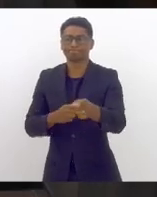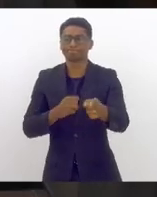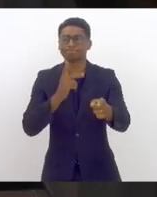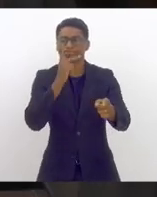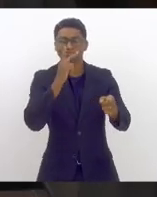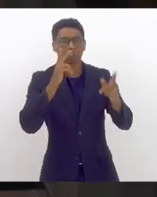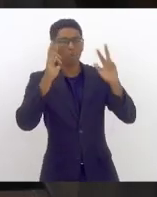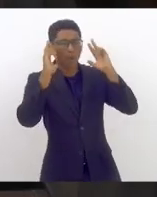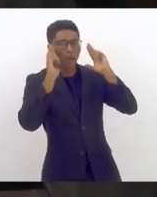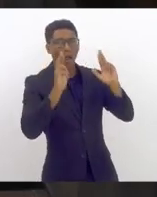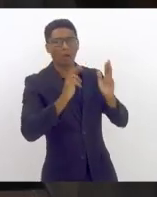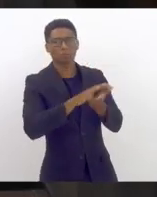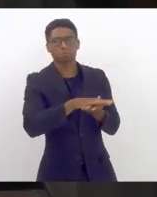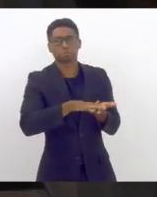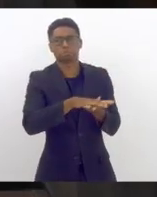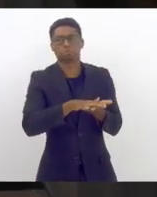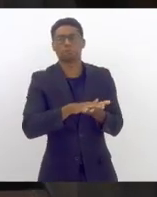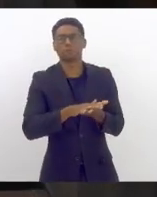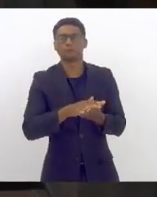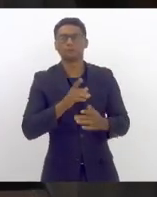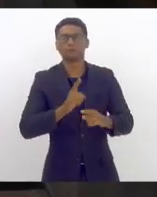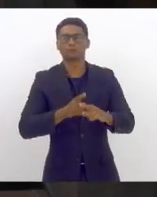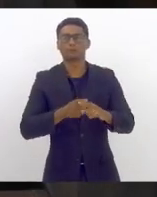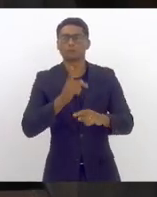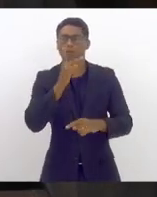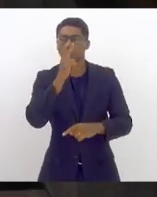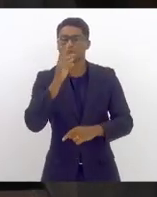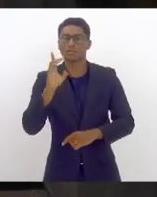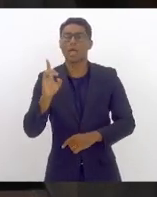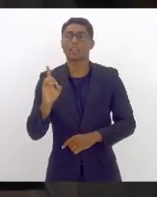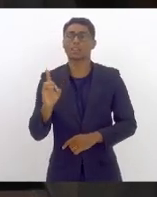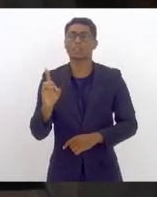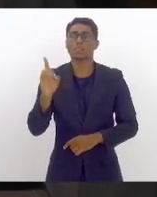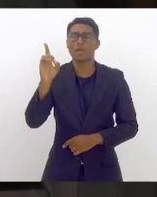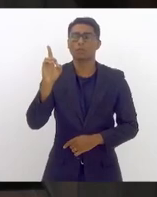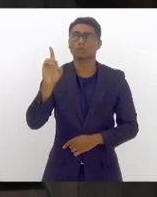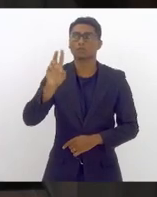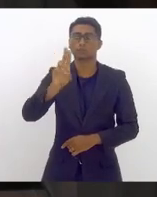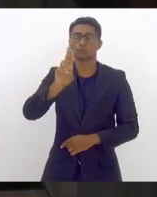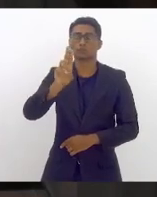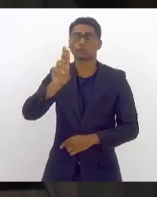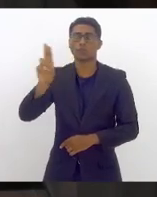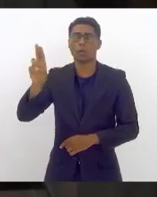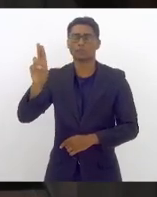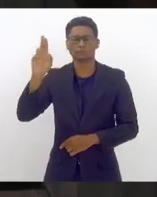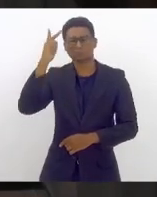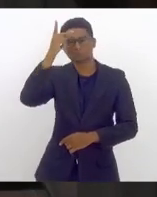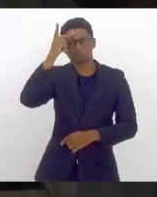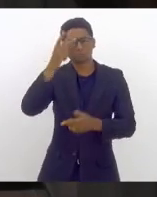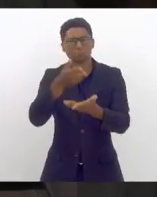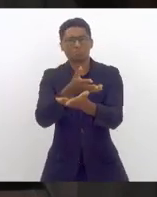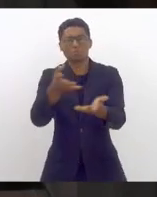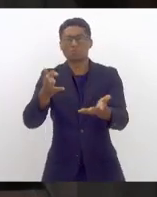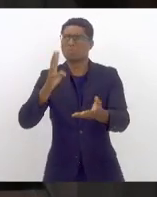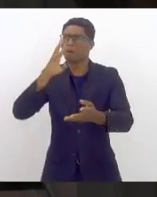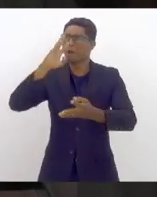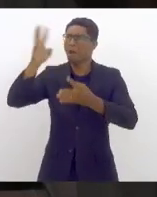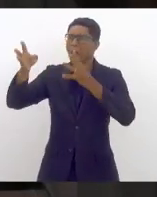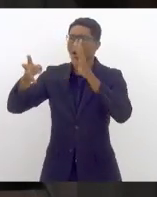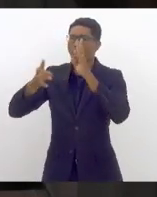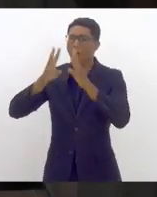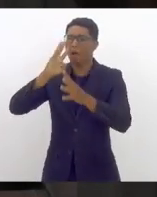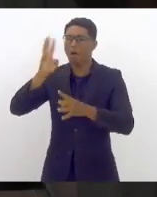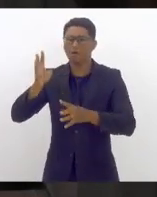seu santo nome em vão. O nome de Deus é usado para todos